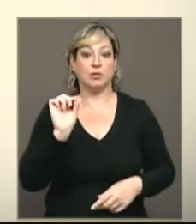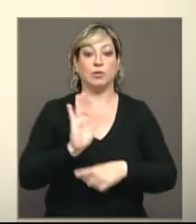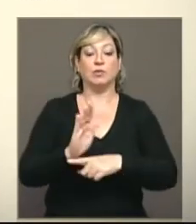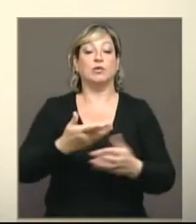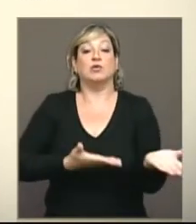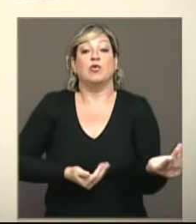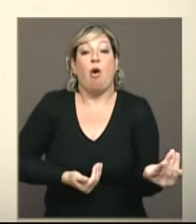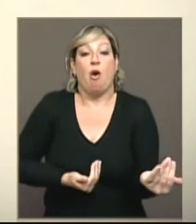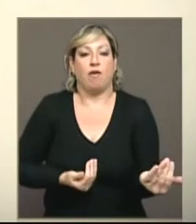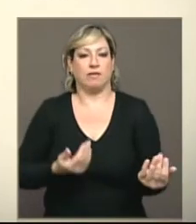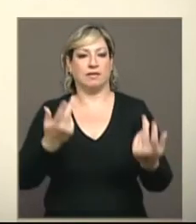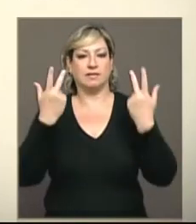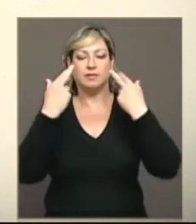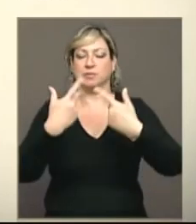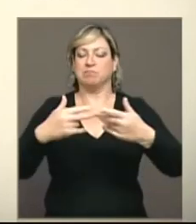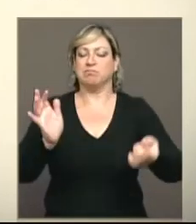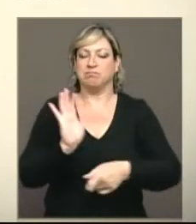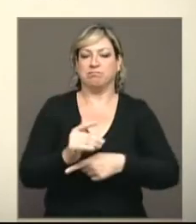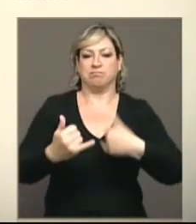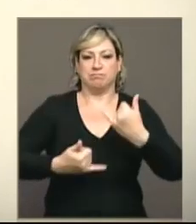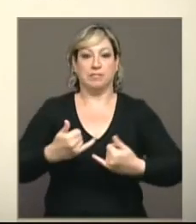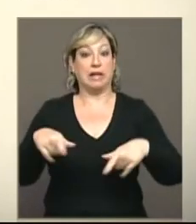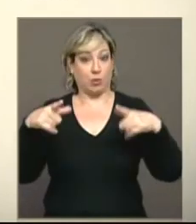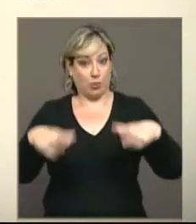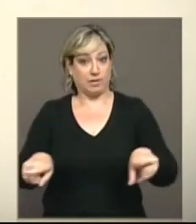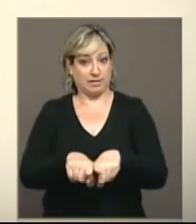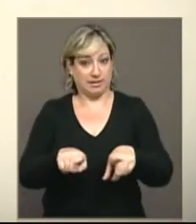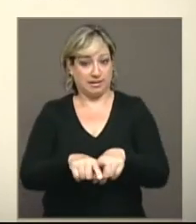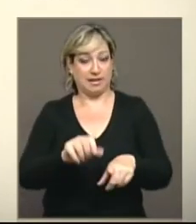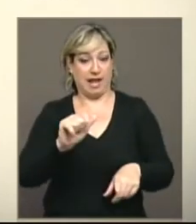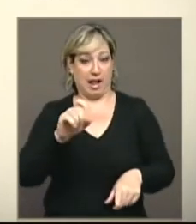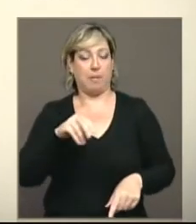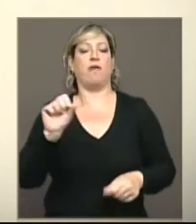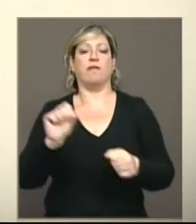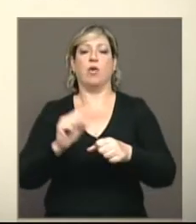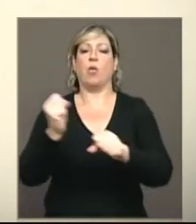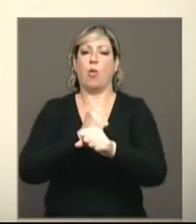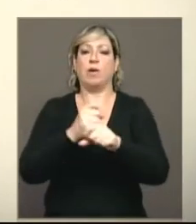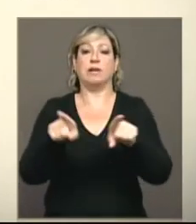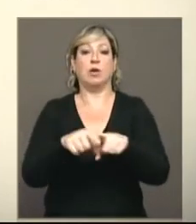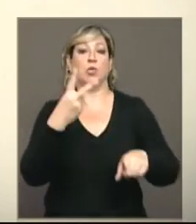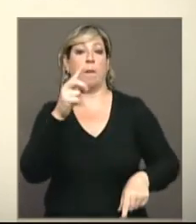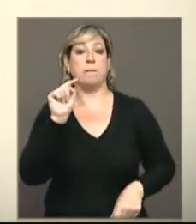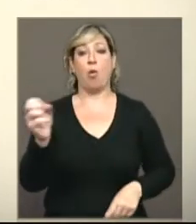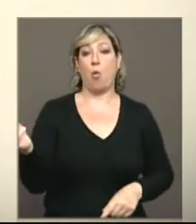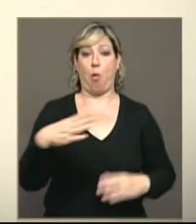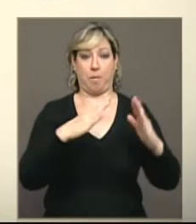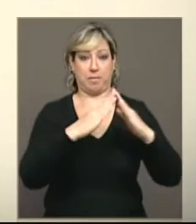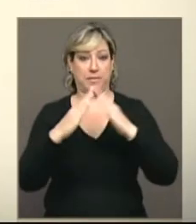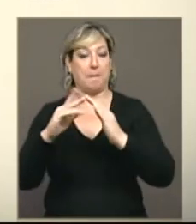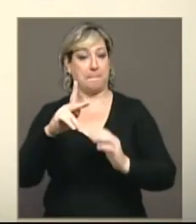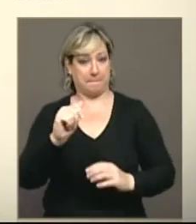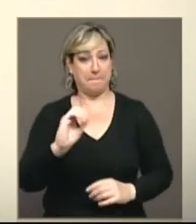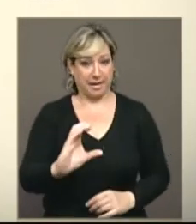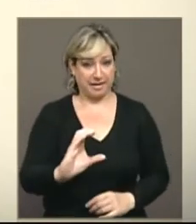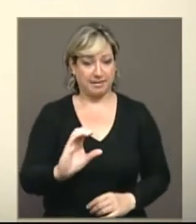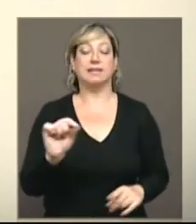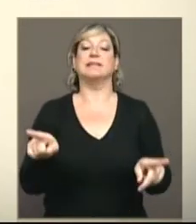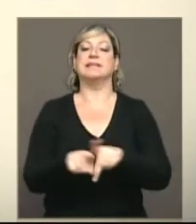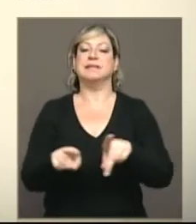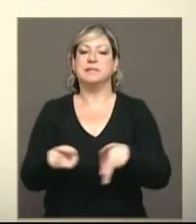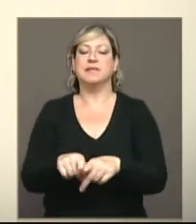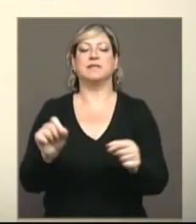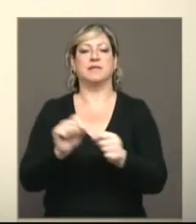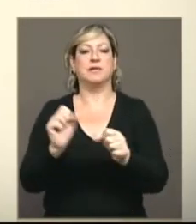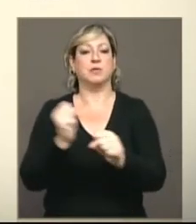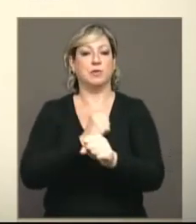Juventude Além disso lá no alemão construímos 2000 novas moradias do nosso pac construímos também